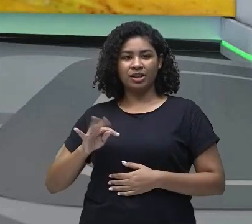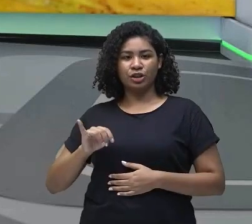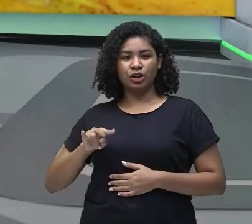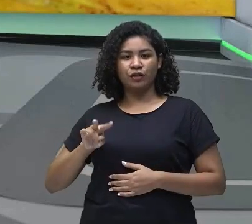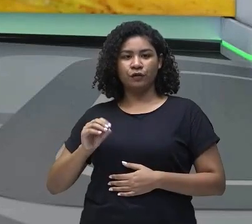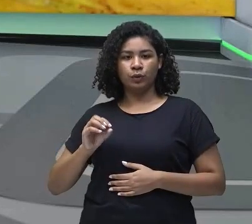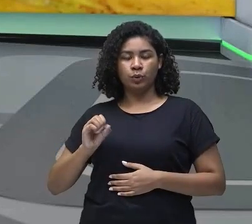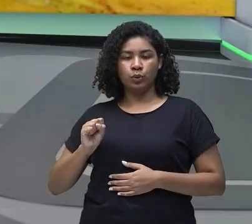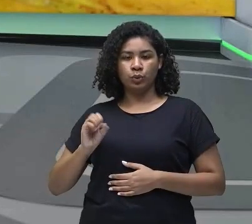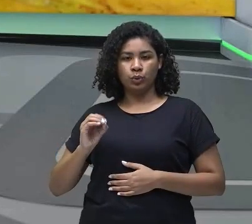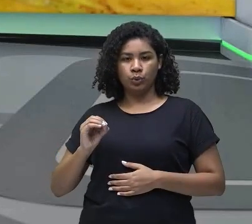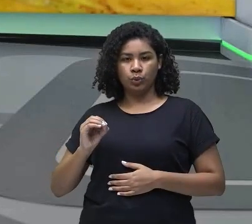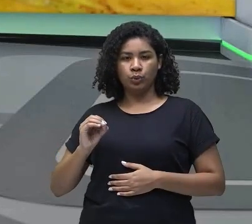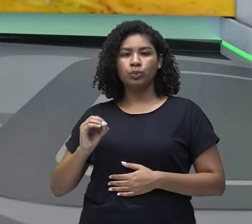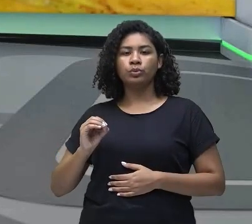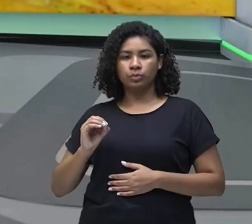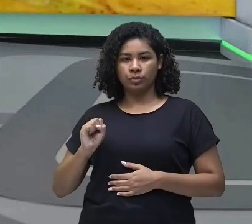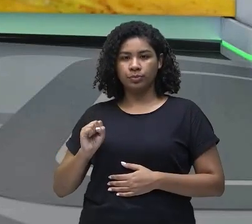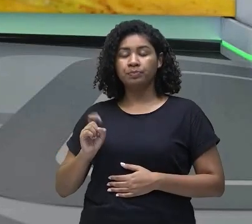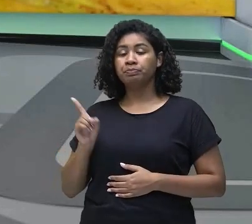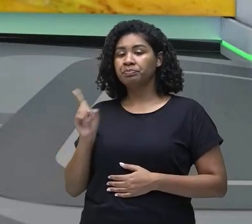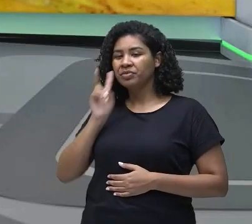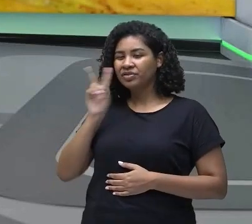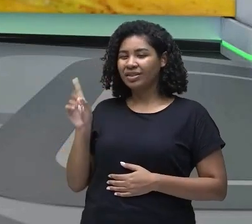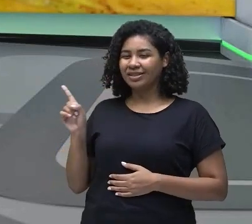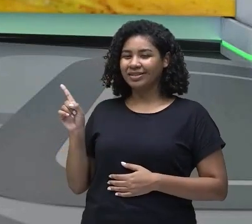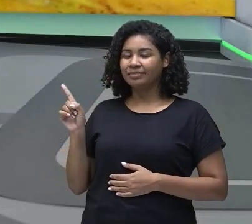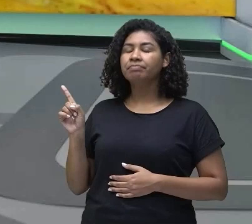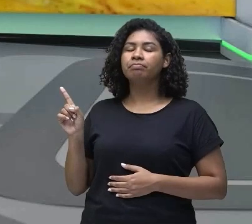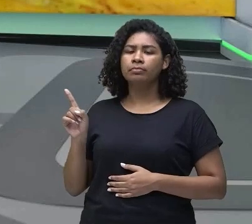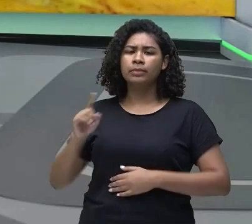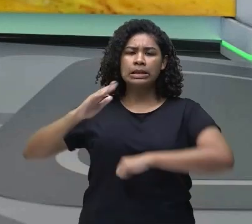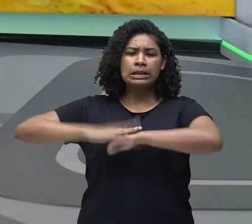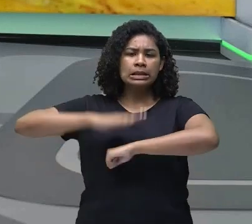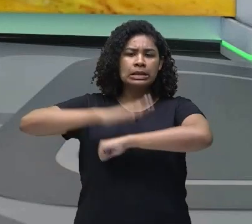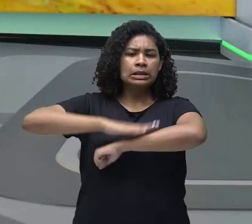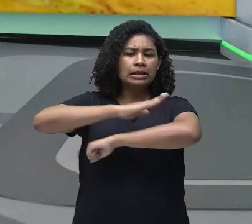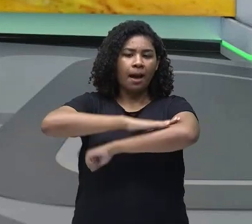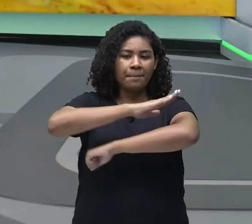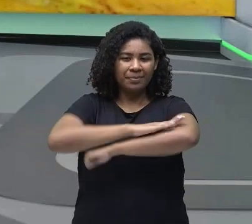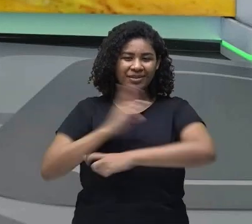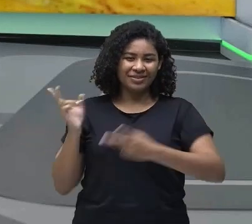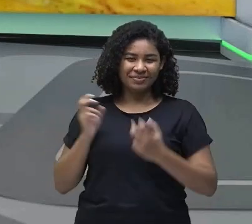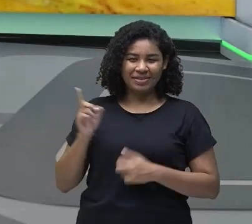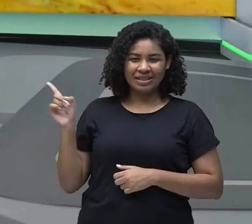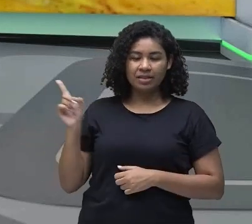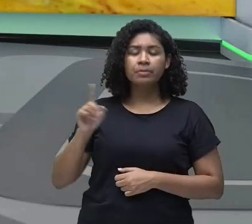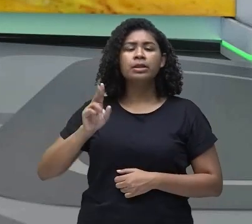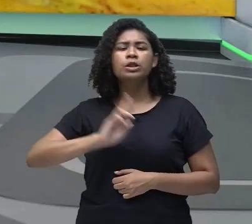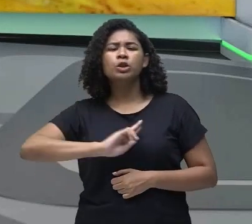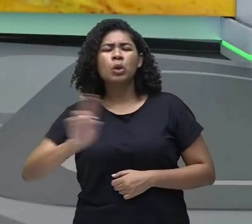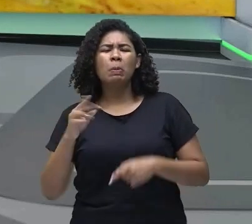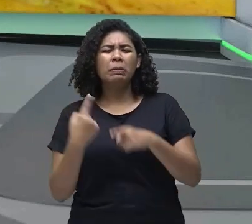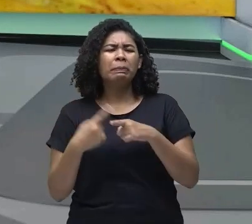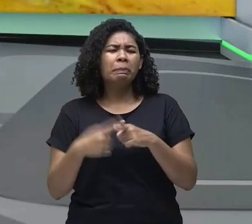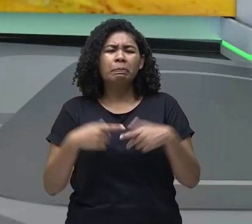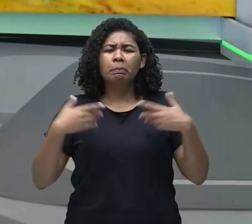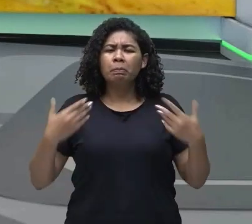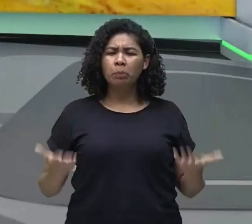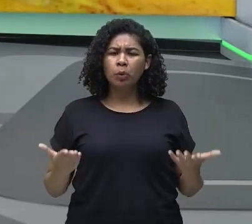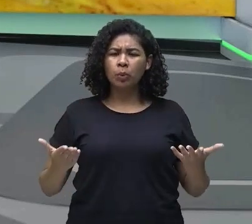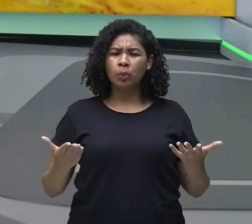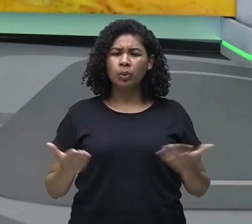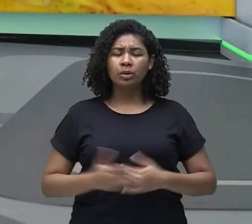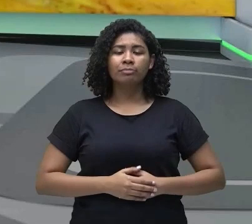para demonstrar os insetívoros. Por que será que recebe esse nome de